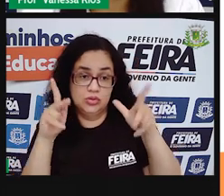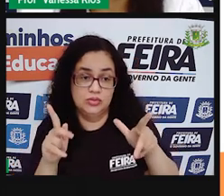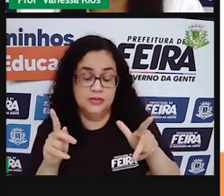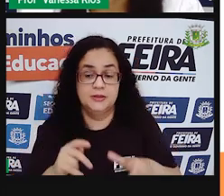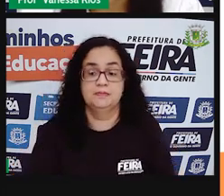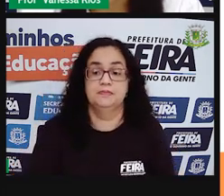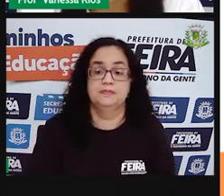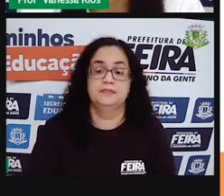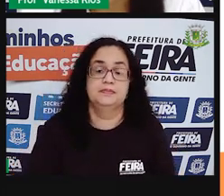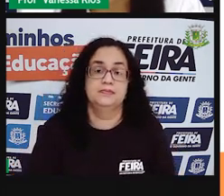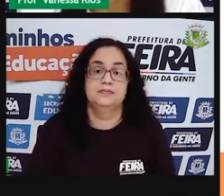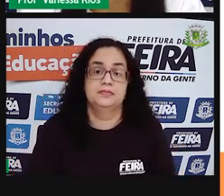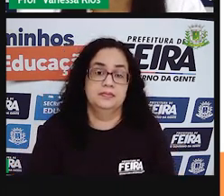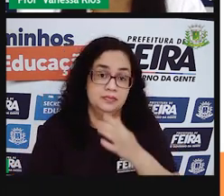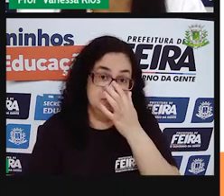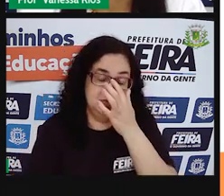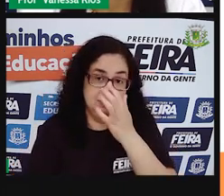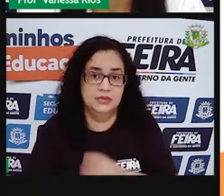tipo.